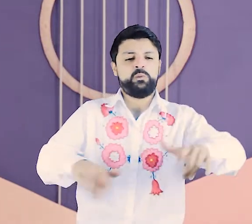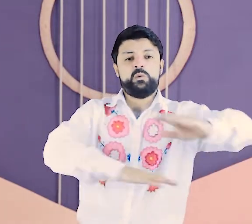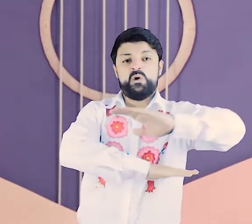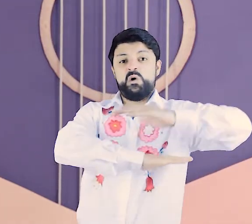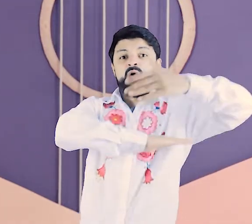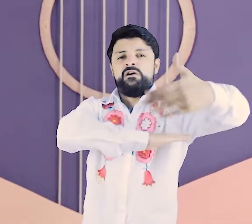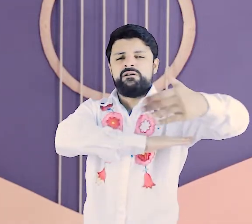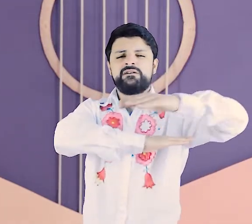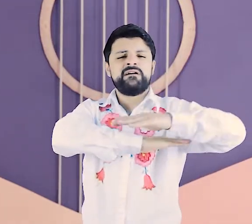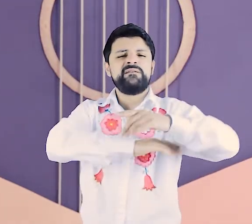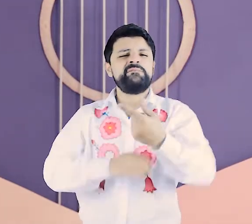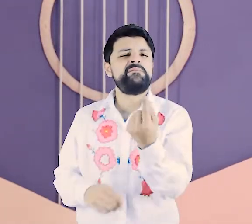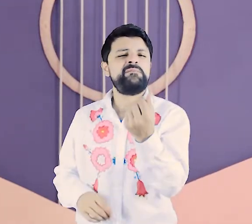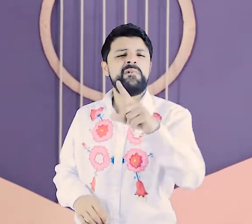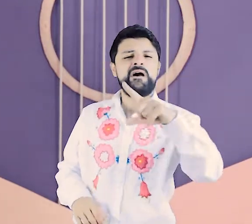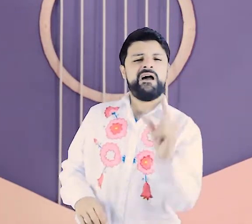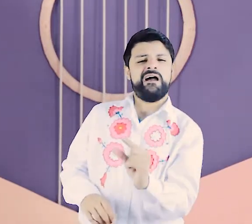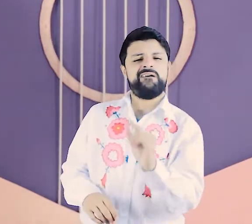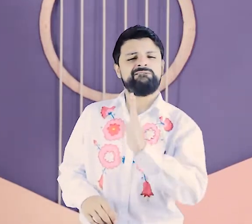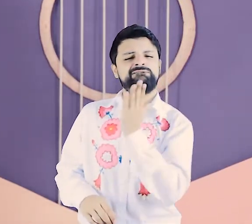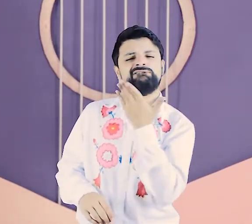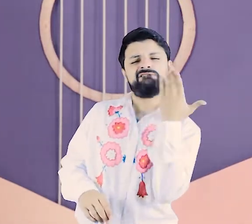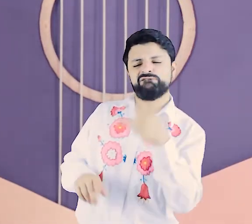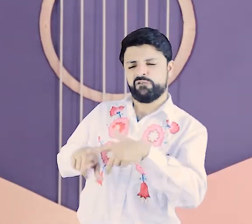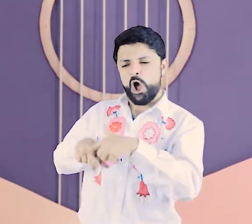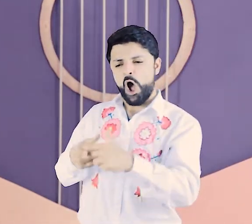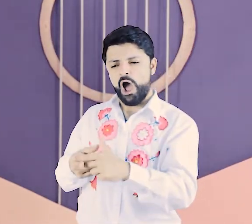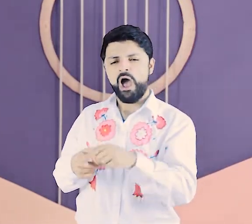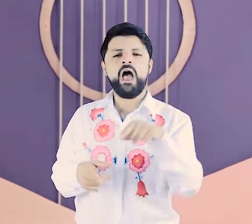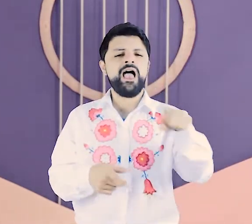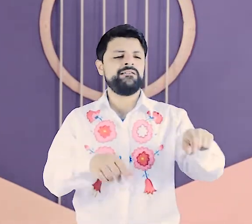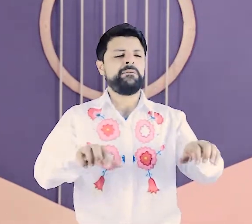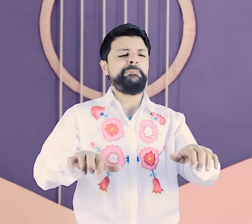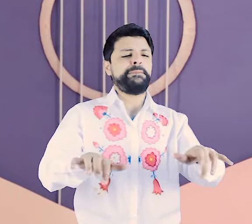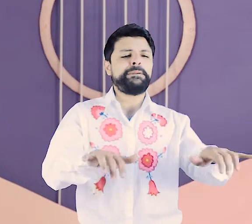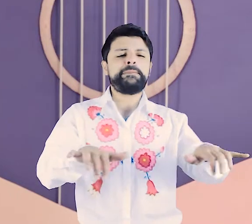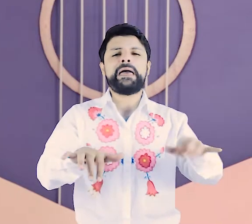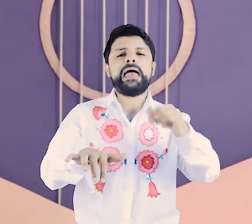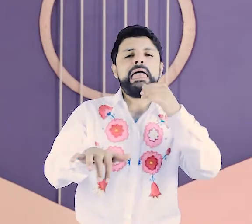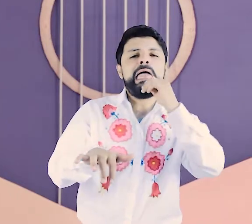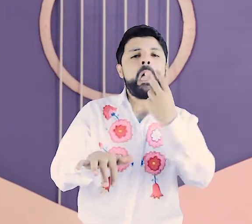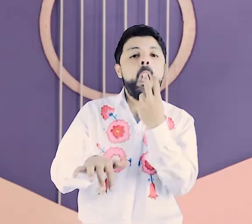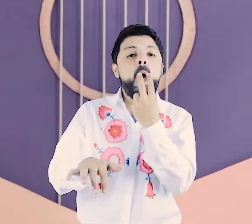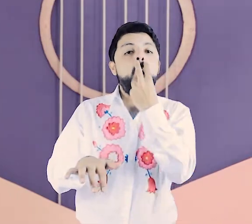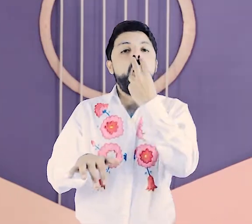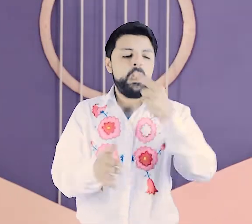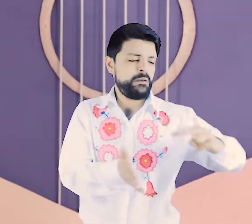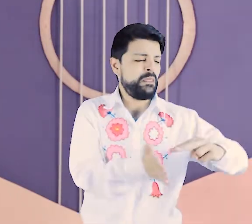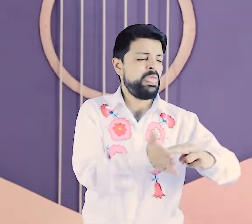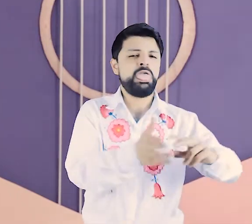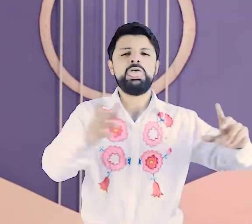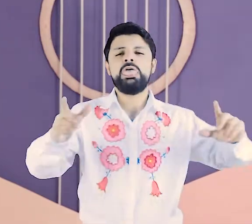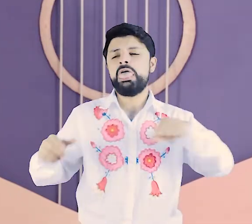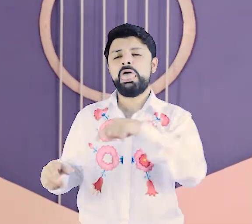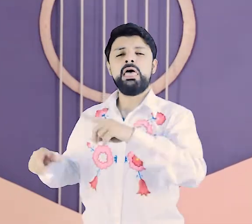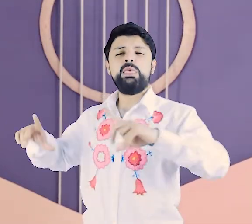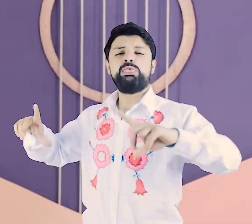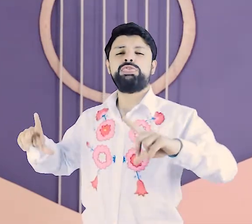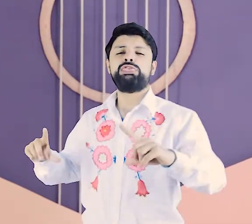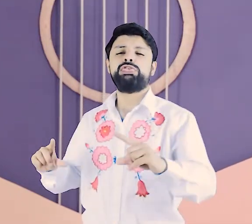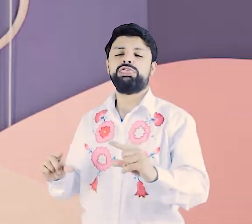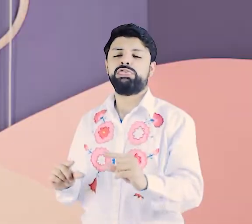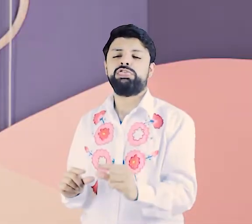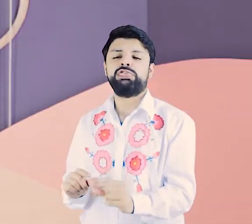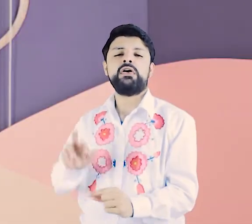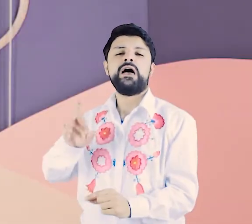mais fácil de consertar. Com a invenção do órgão elétrico, o harmônio perdeu espaço e ficou cada vez mais